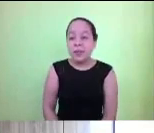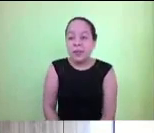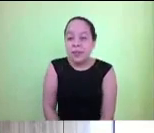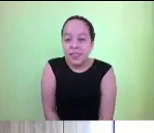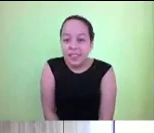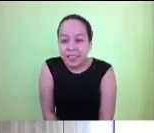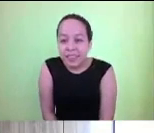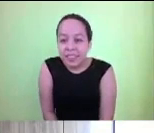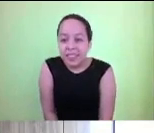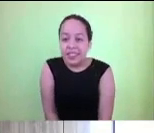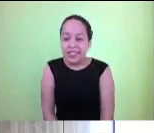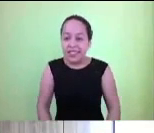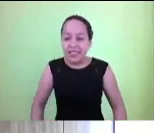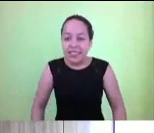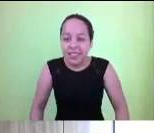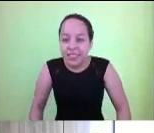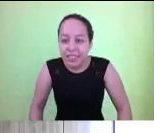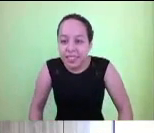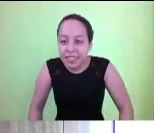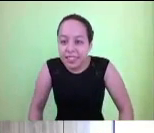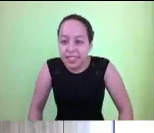Número da semente.